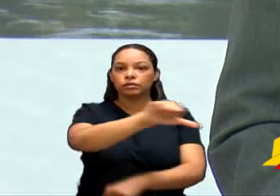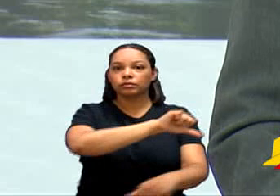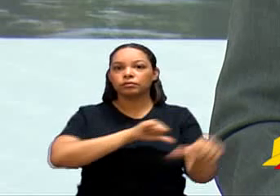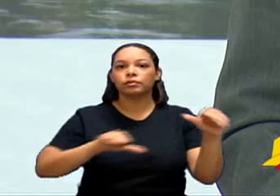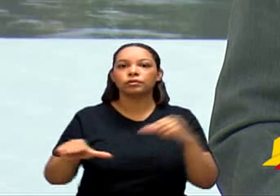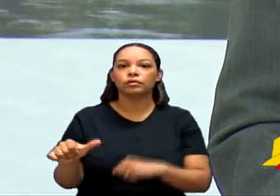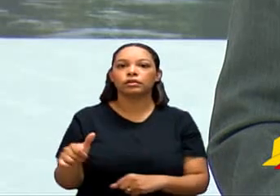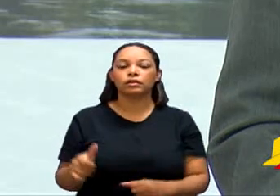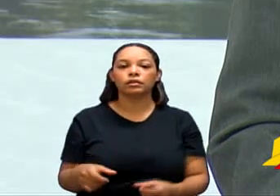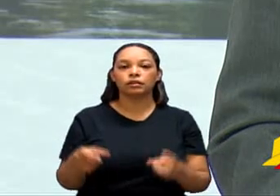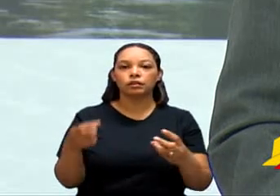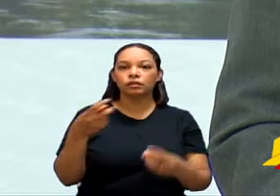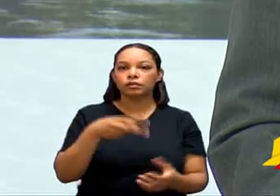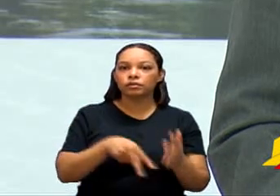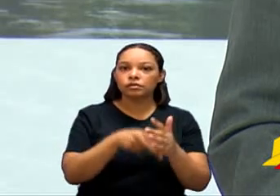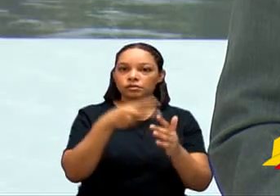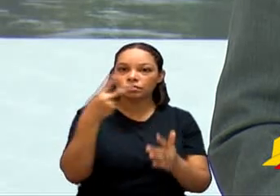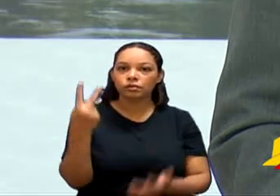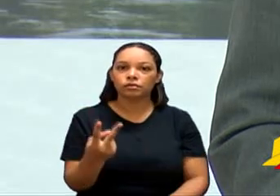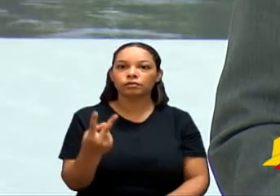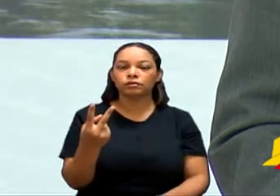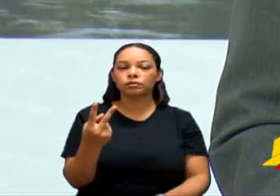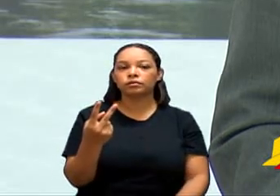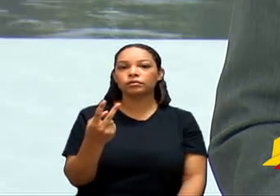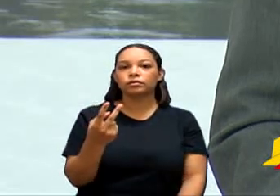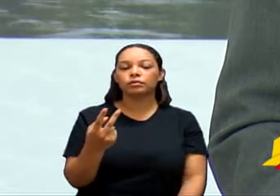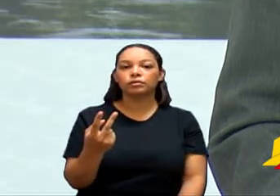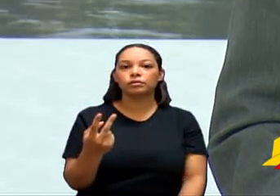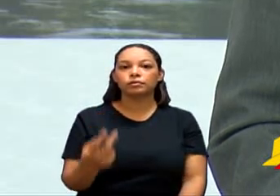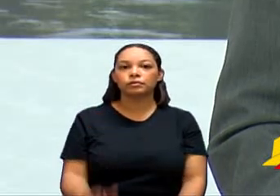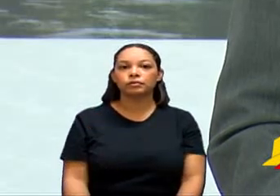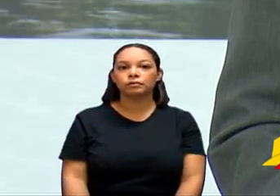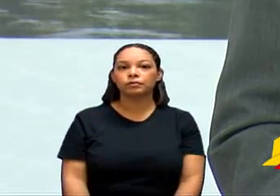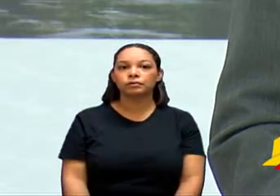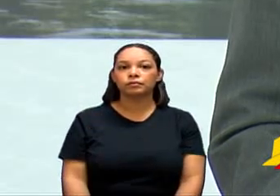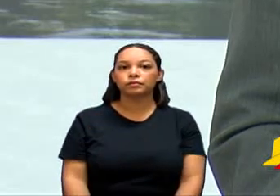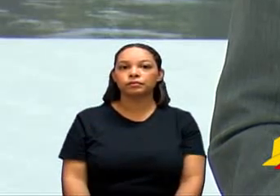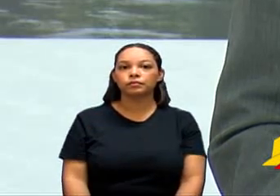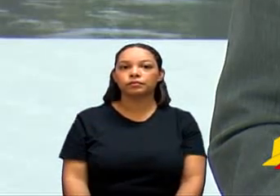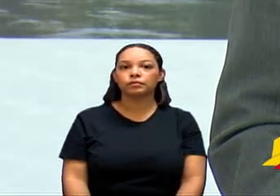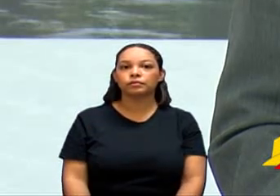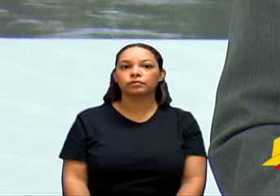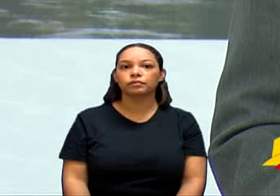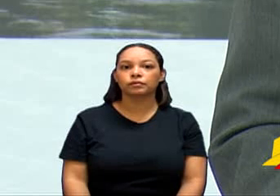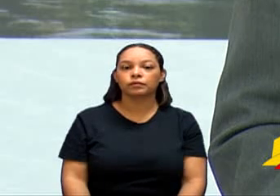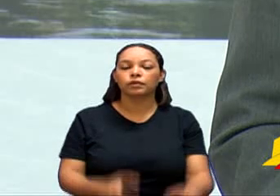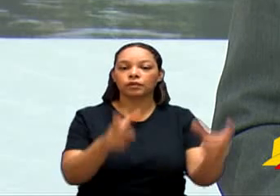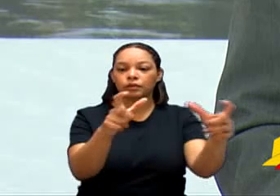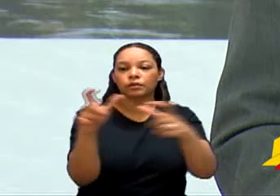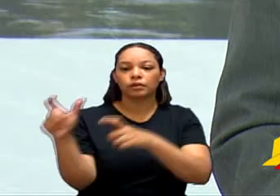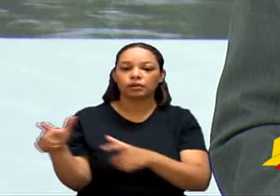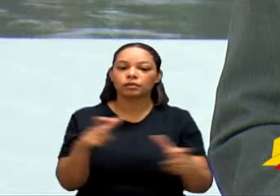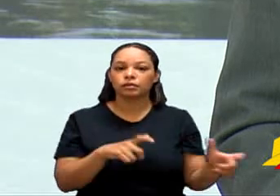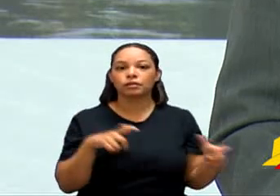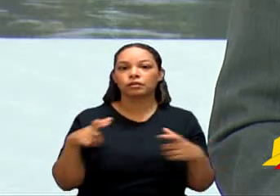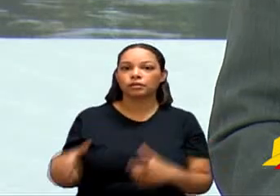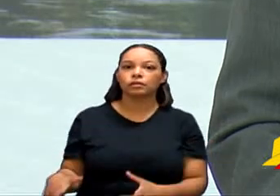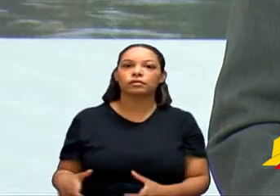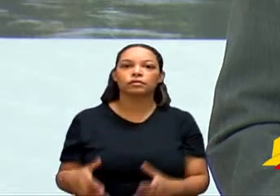2º coloca que a doação destina-se à regularização fundiária em áreas mencionadas no artigo anterior,